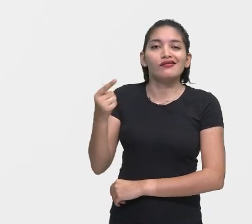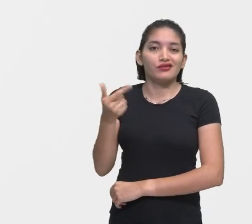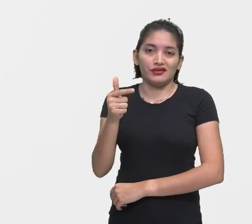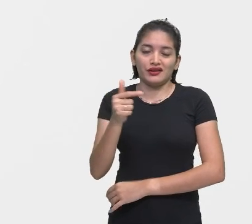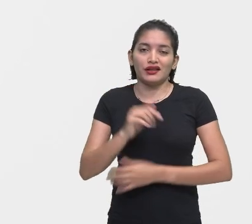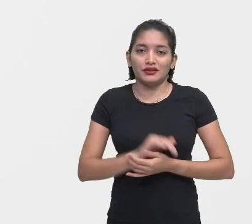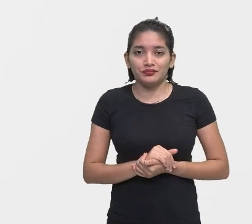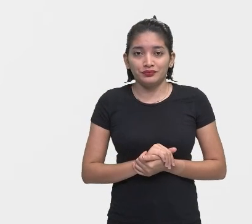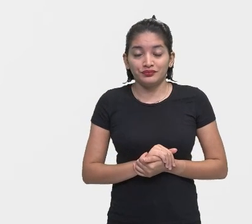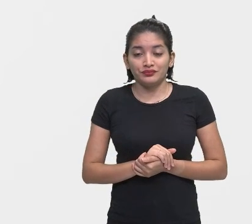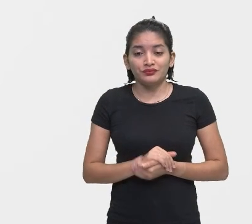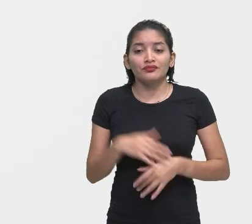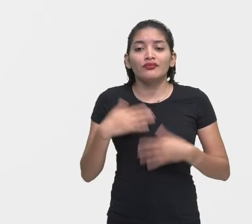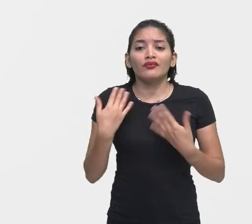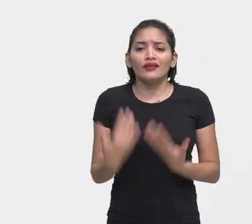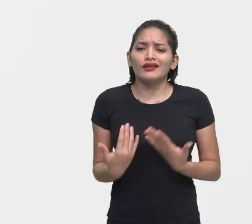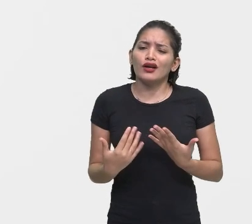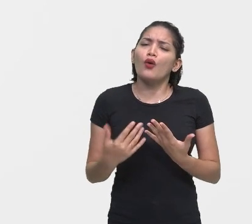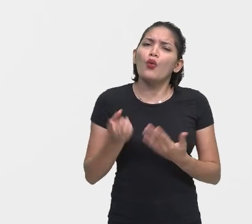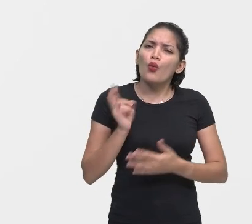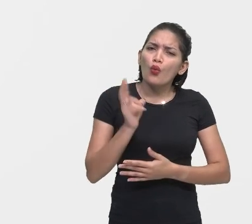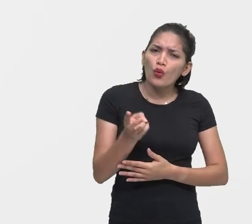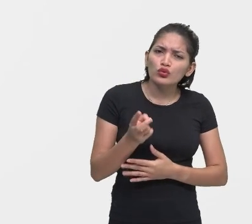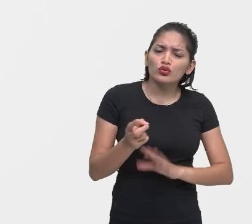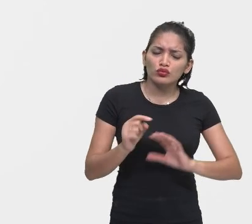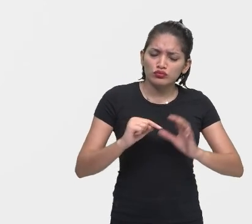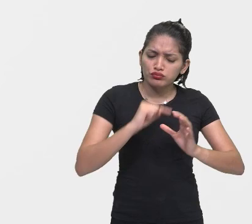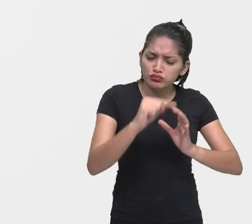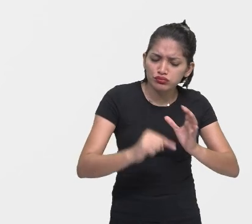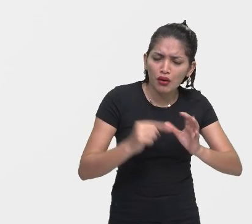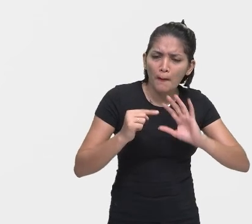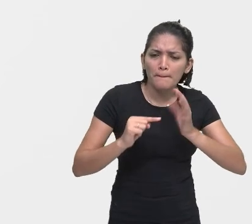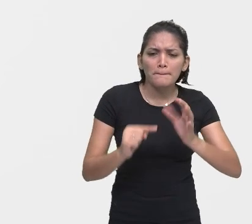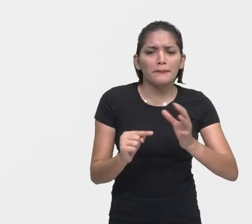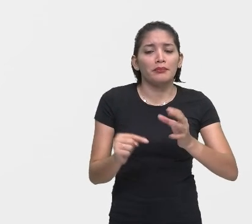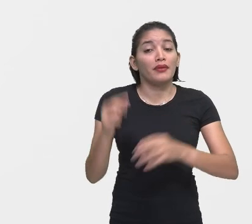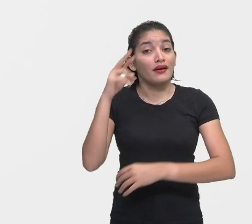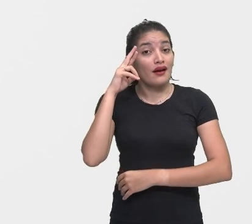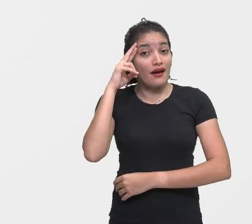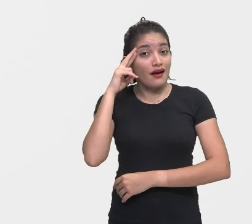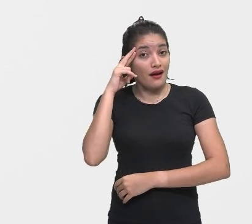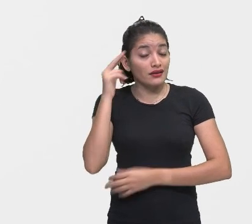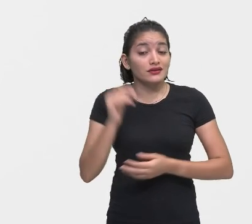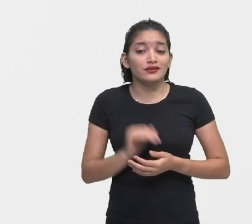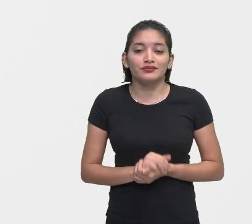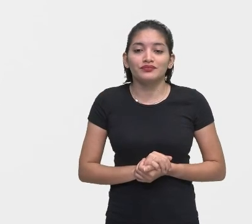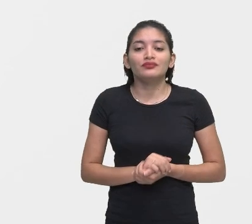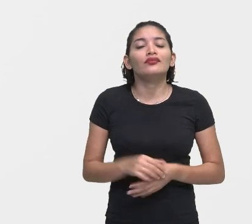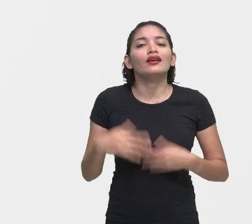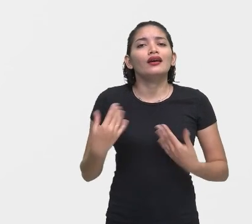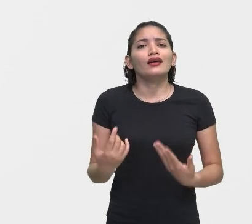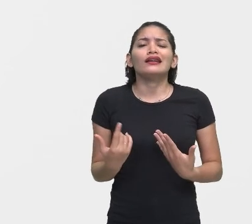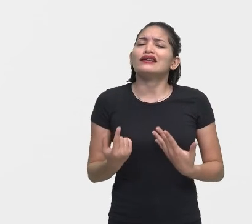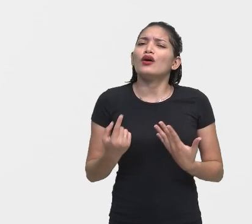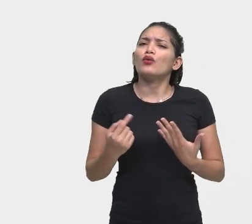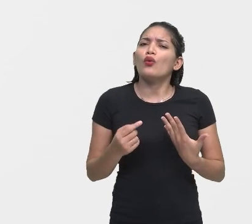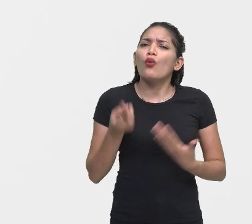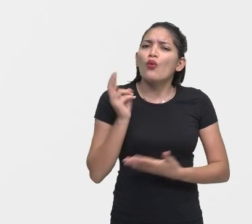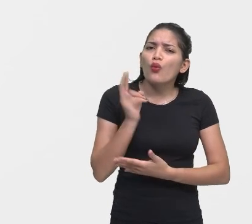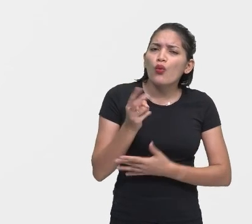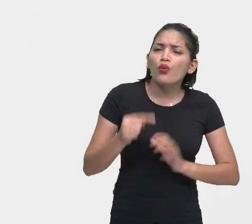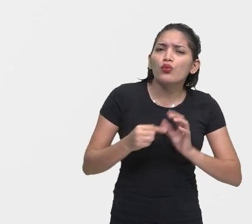E assim nas calhas de roda gira a entreter a razão. Esse comboio de corda que se